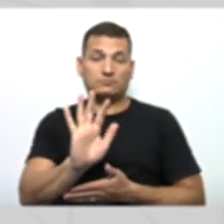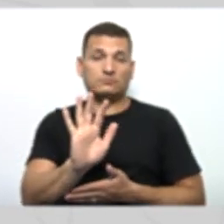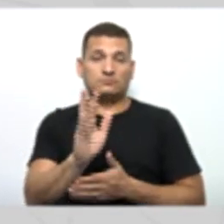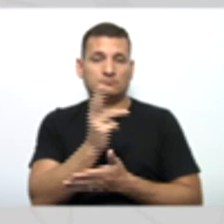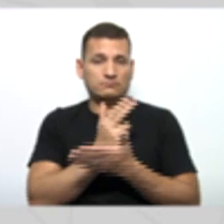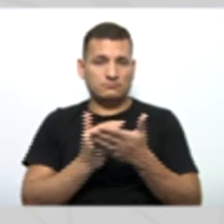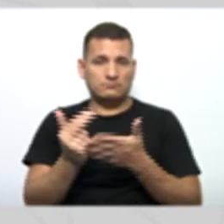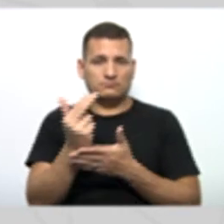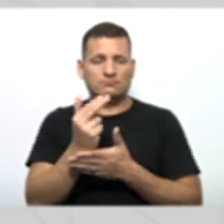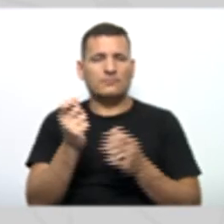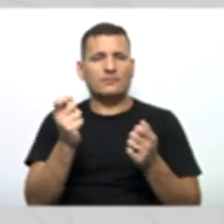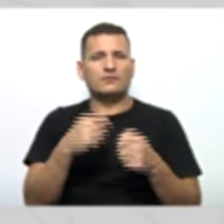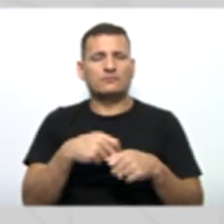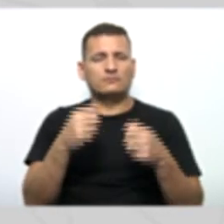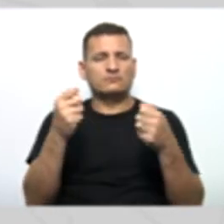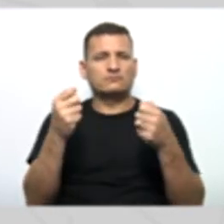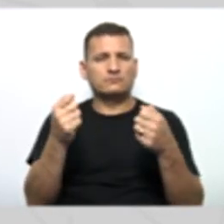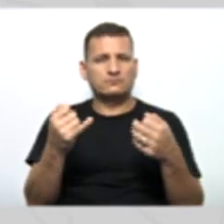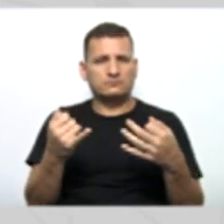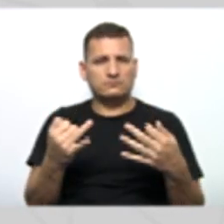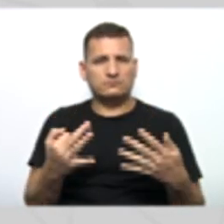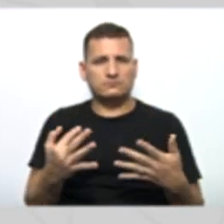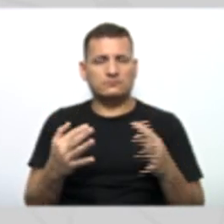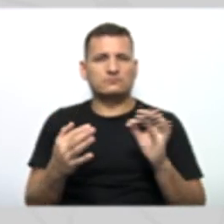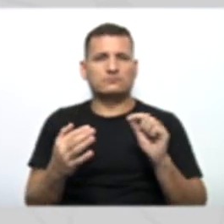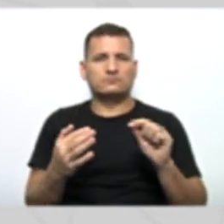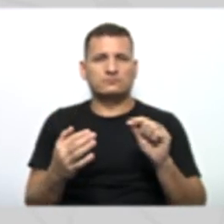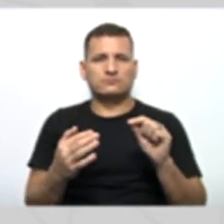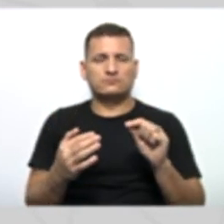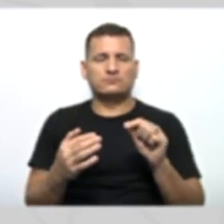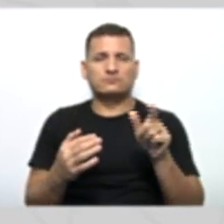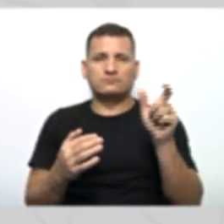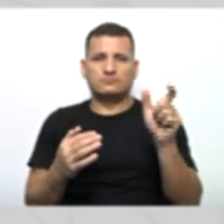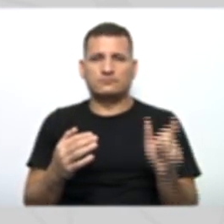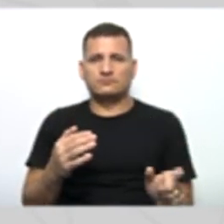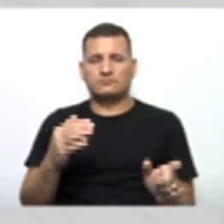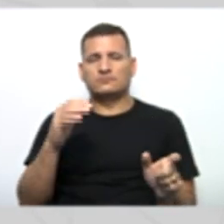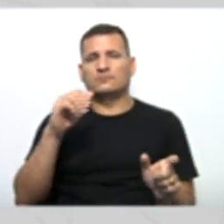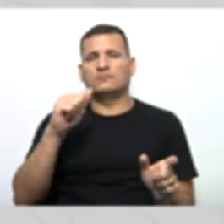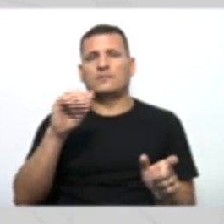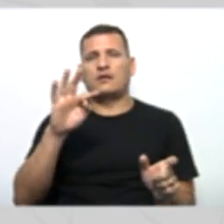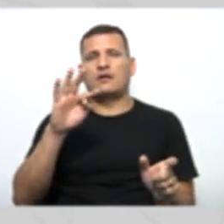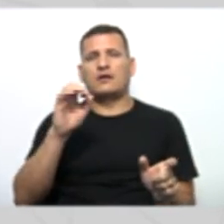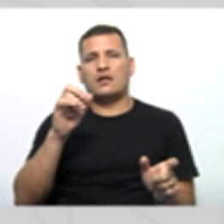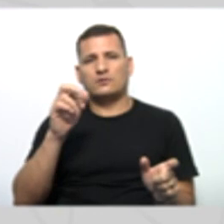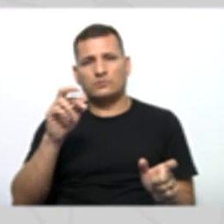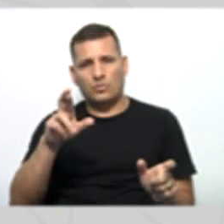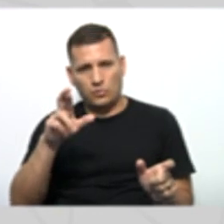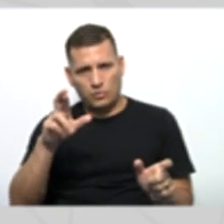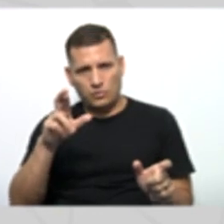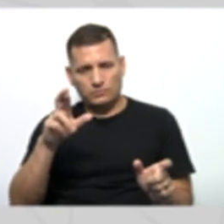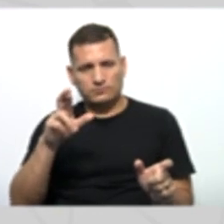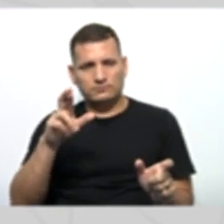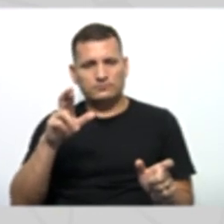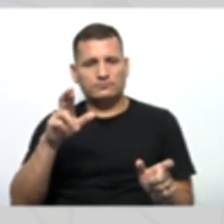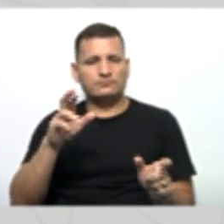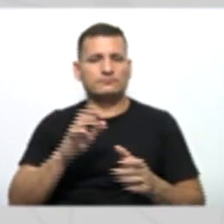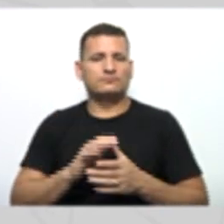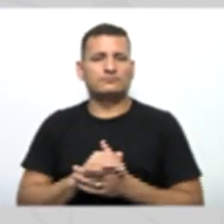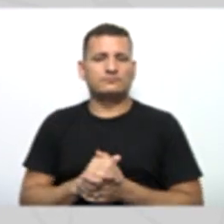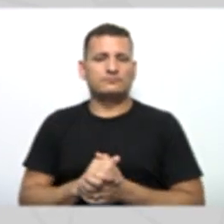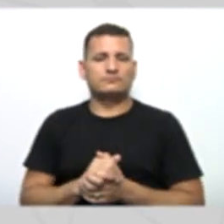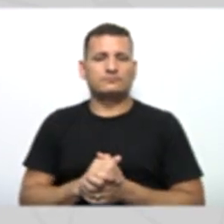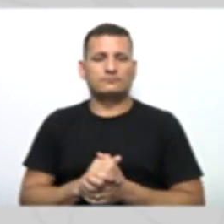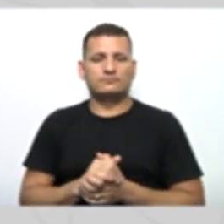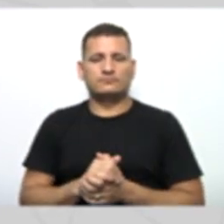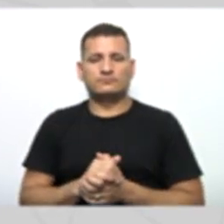o ponto de vista dos atores, aqueles que farão parte do problema a ser resolvido. Por